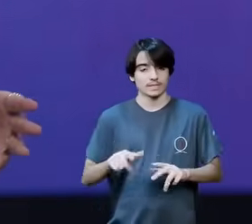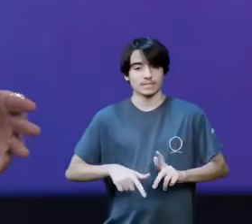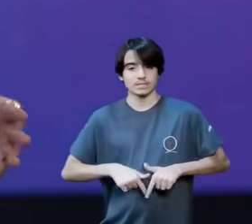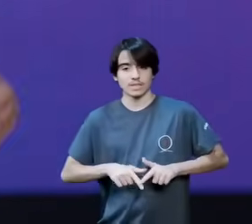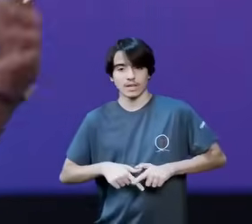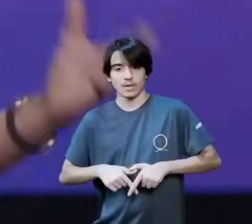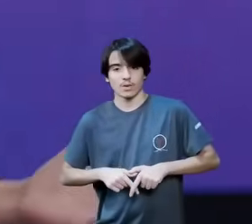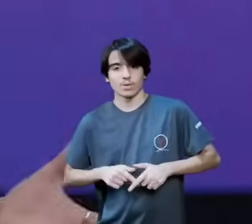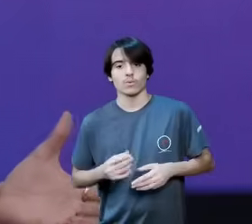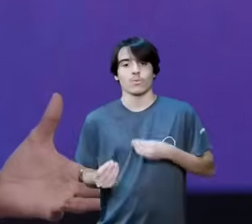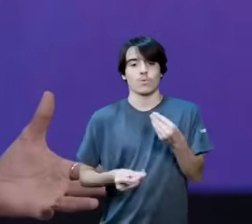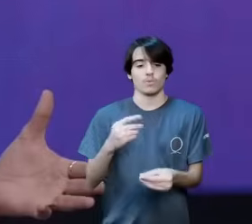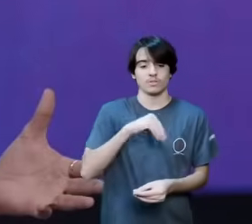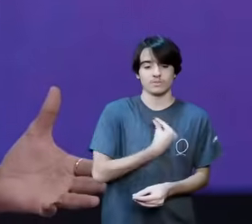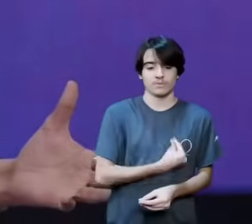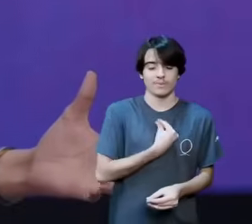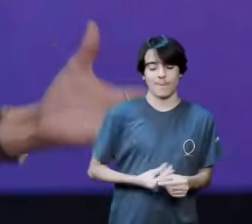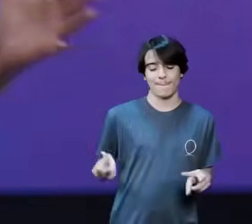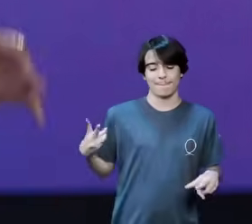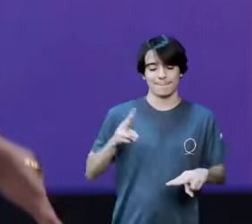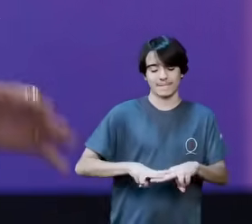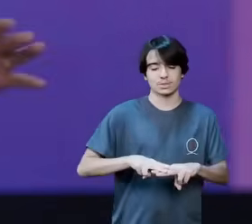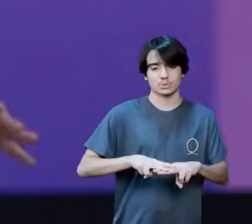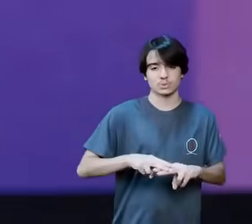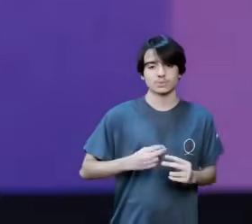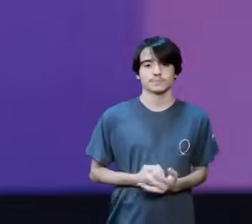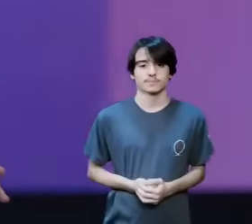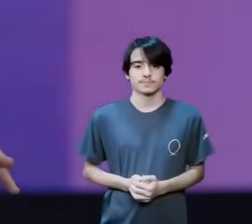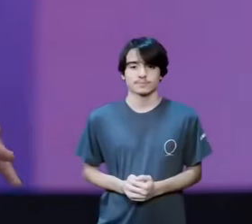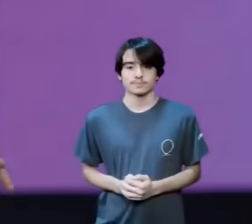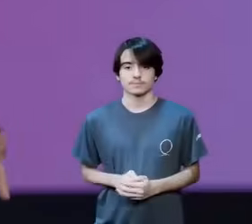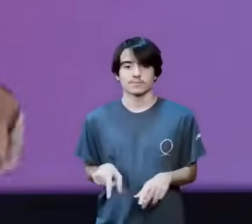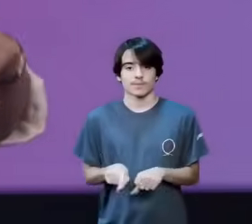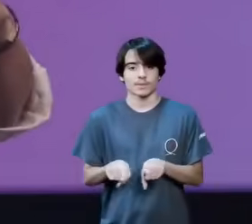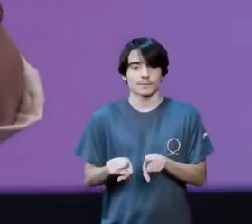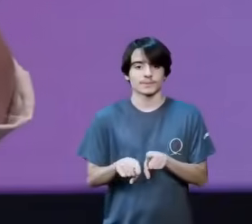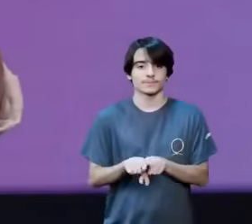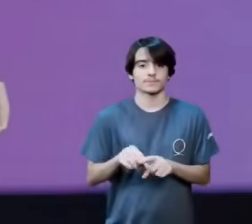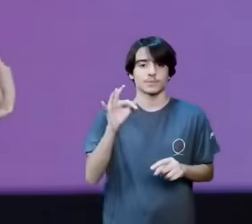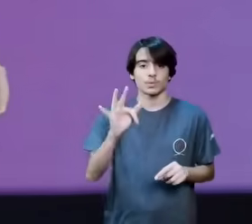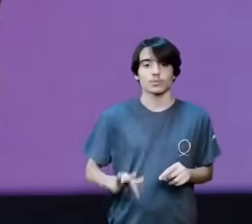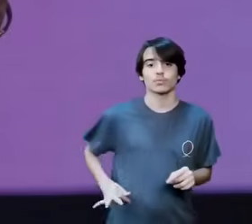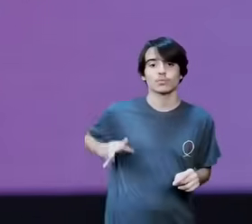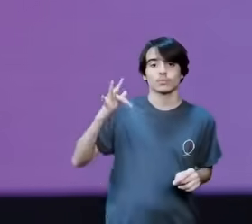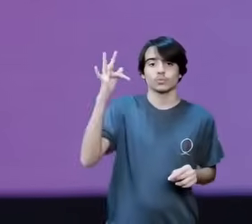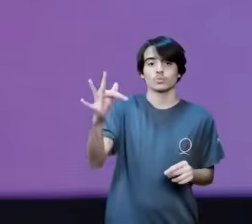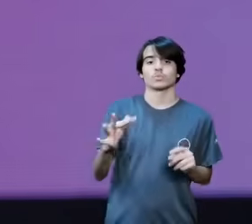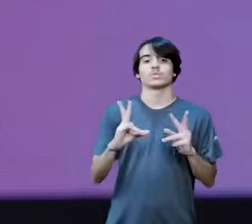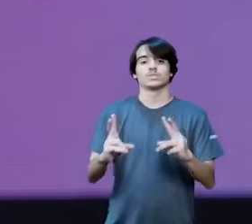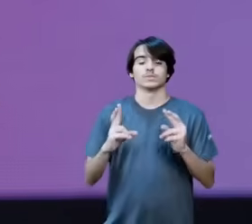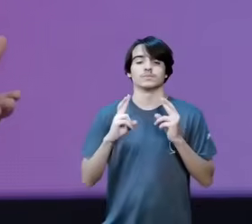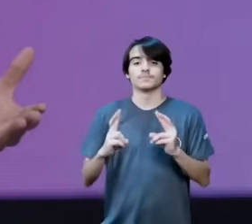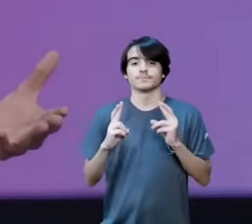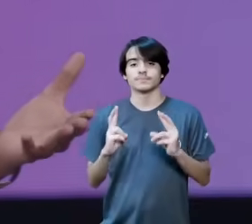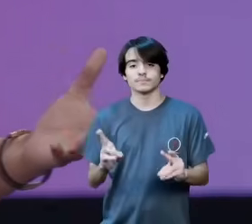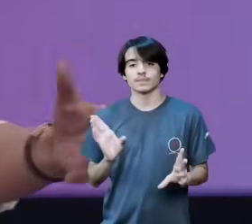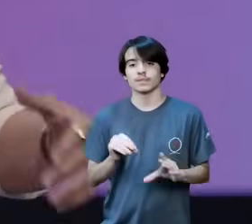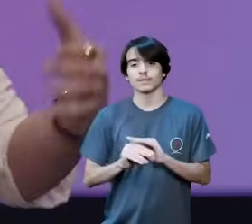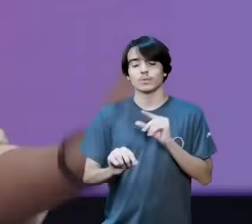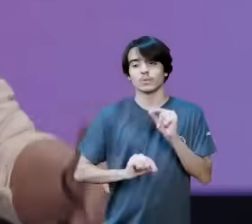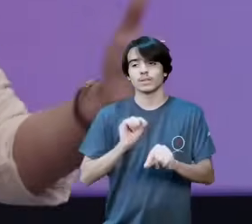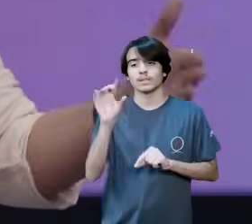na condição de cativeiro e que aponta também para um futuro de esperança dentro daquilo que